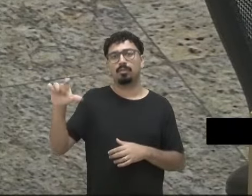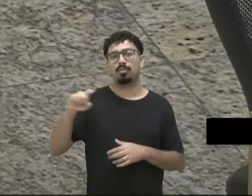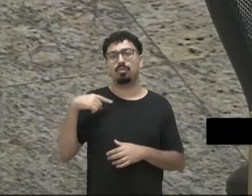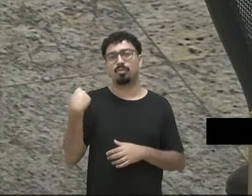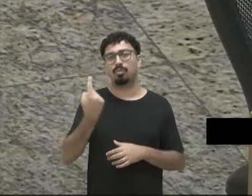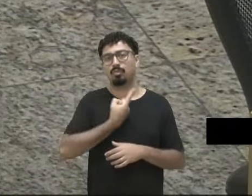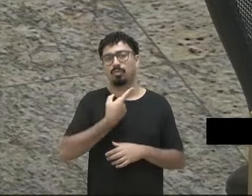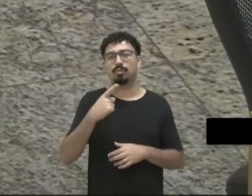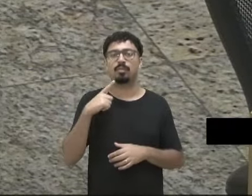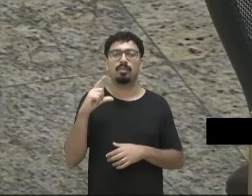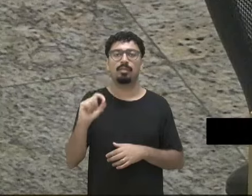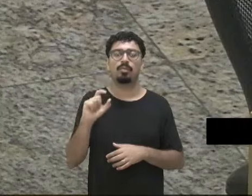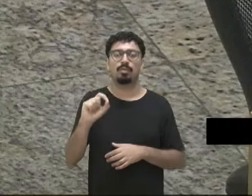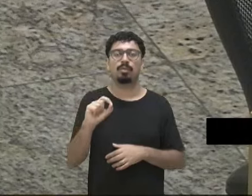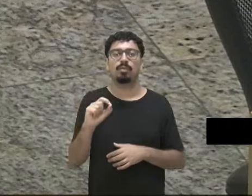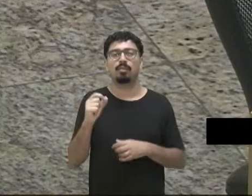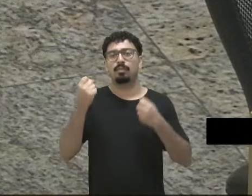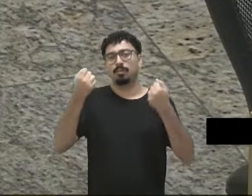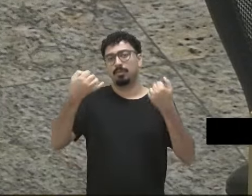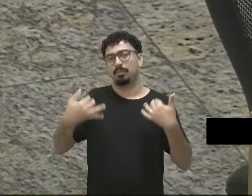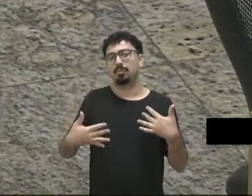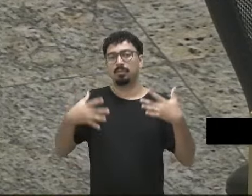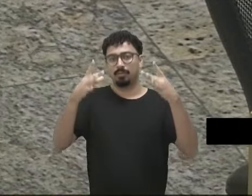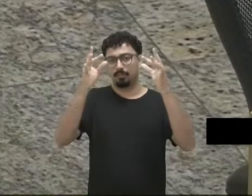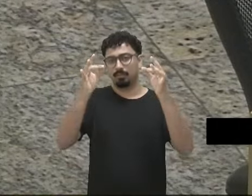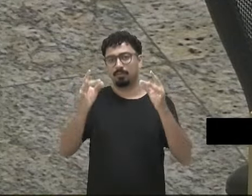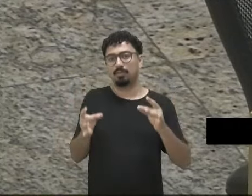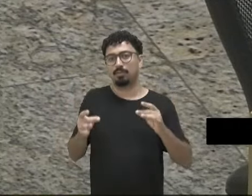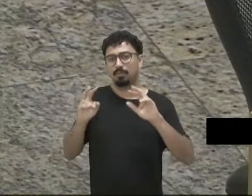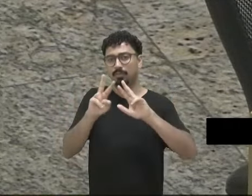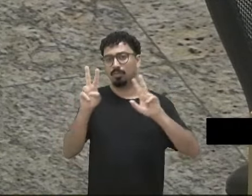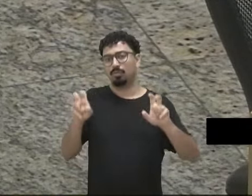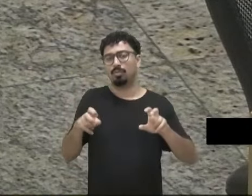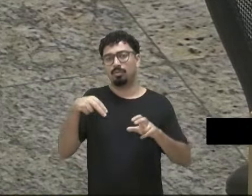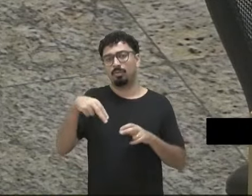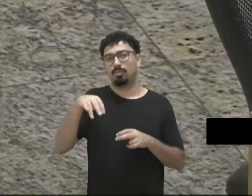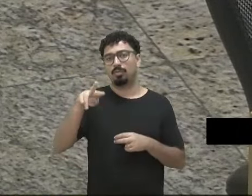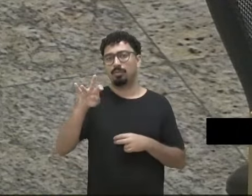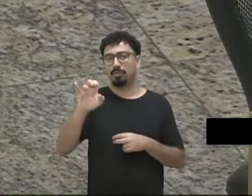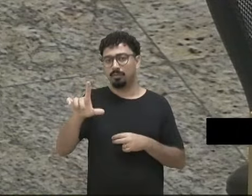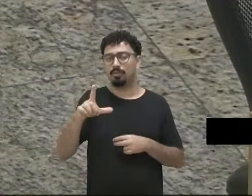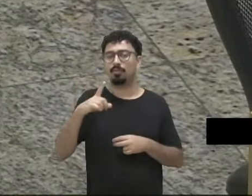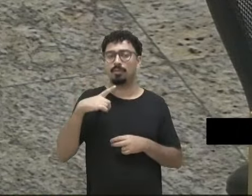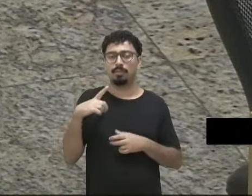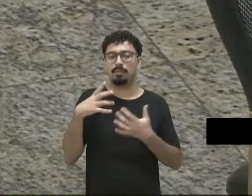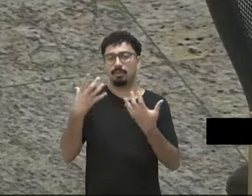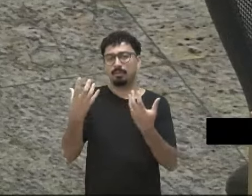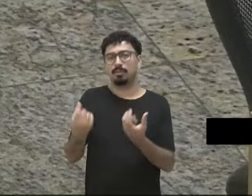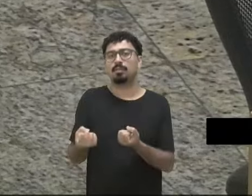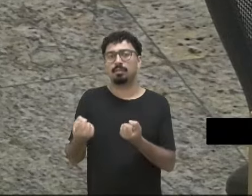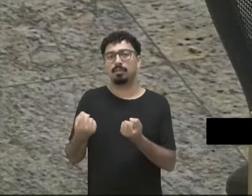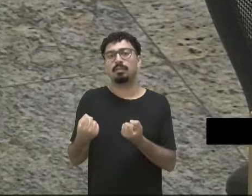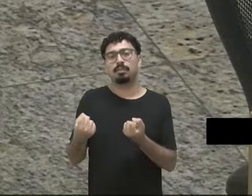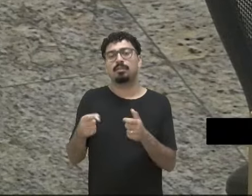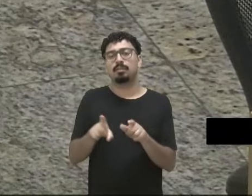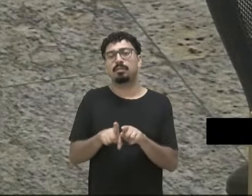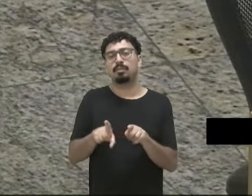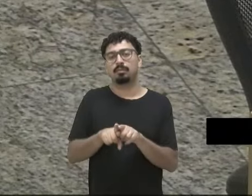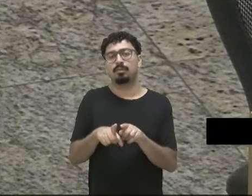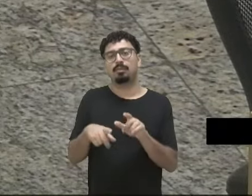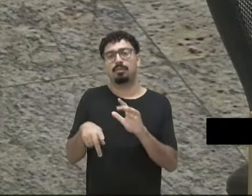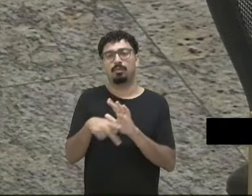já uma explicação mais detalhada sobre os níveis de aderência, né? As grandes dimensões do